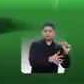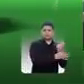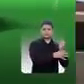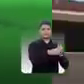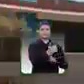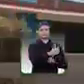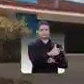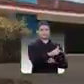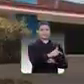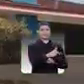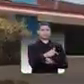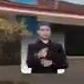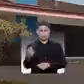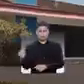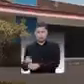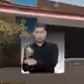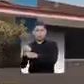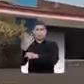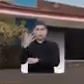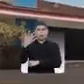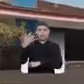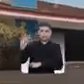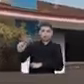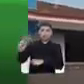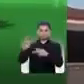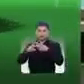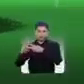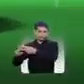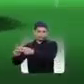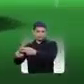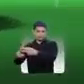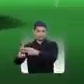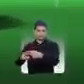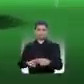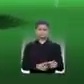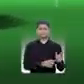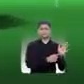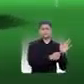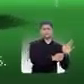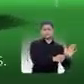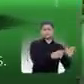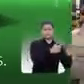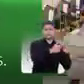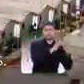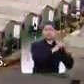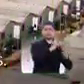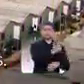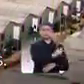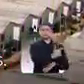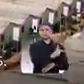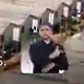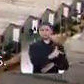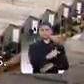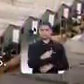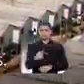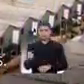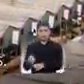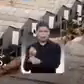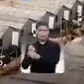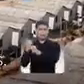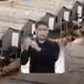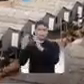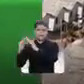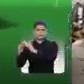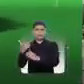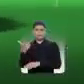outro fez 48 delegacias um candidato falou sobre os problemas de moradia outro fez mais de 20.000